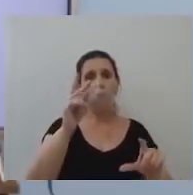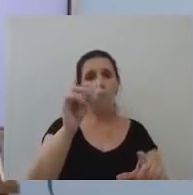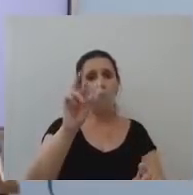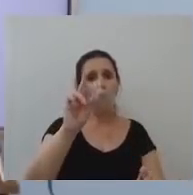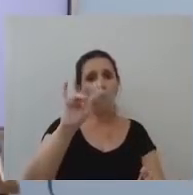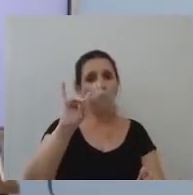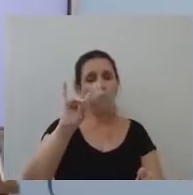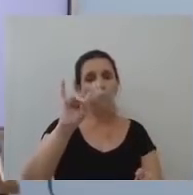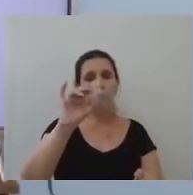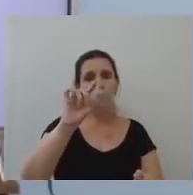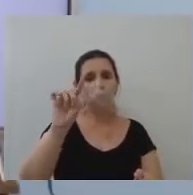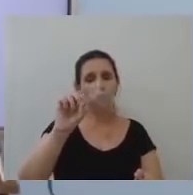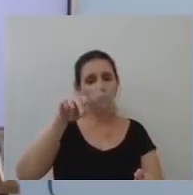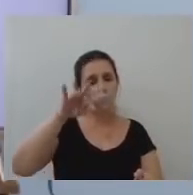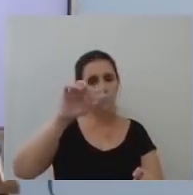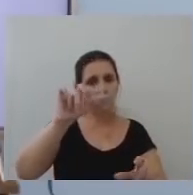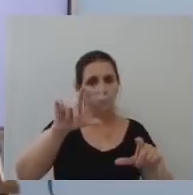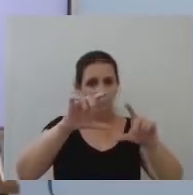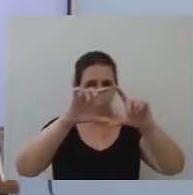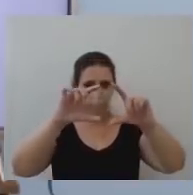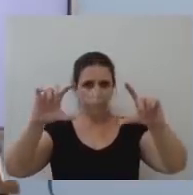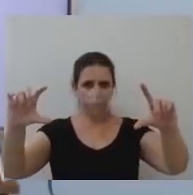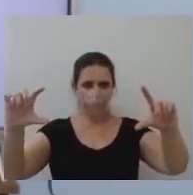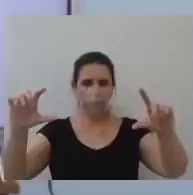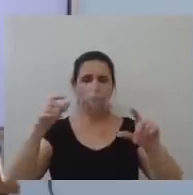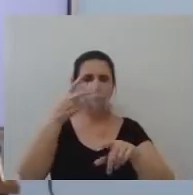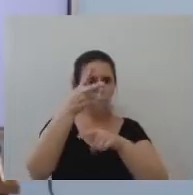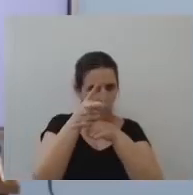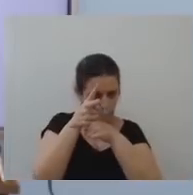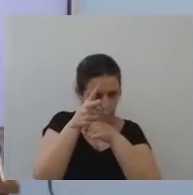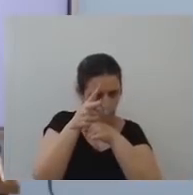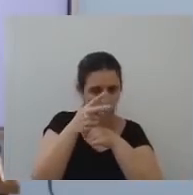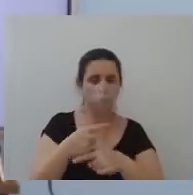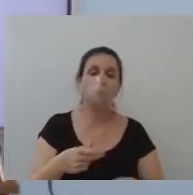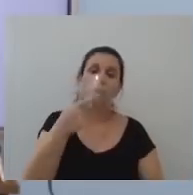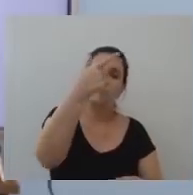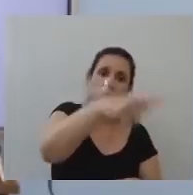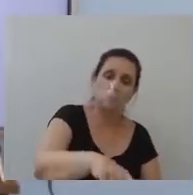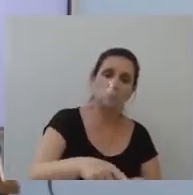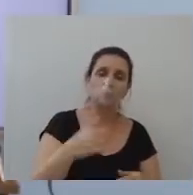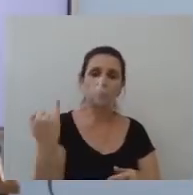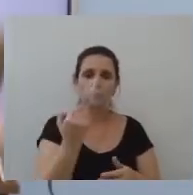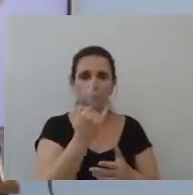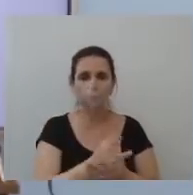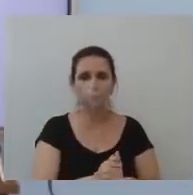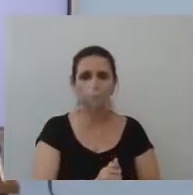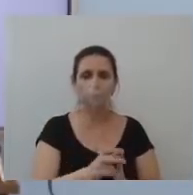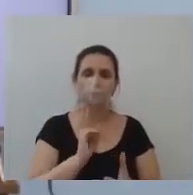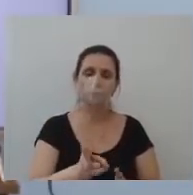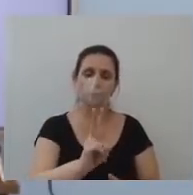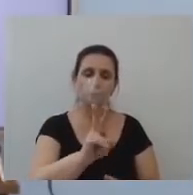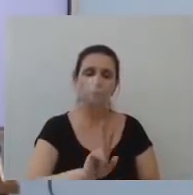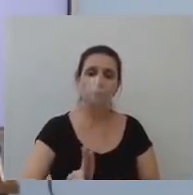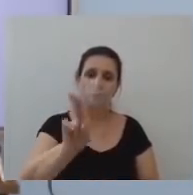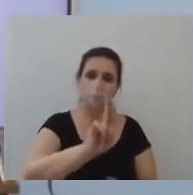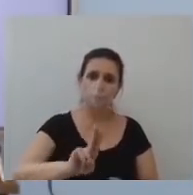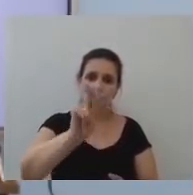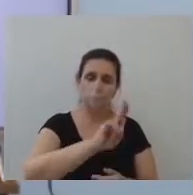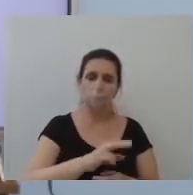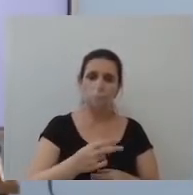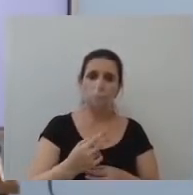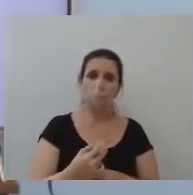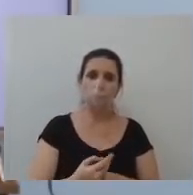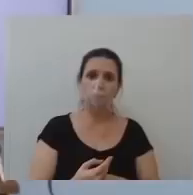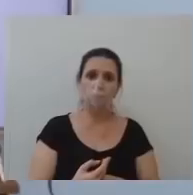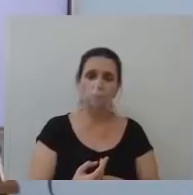mais reto possível, tá? Um outro ponto que a gente também sempre diz é sempre utilizar a